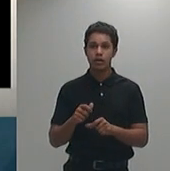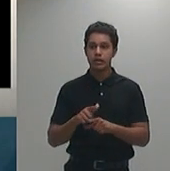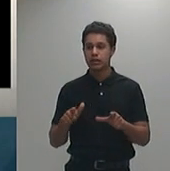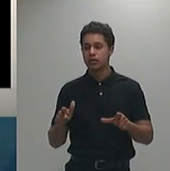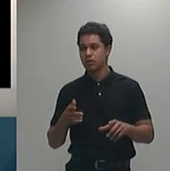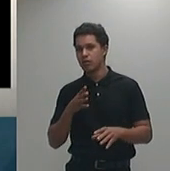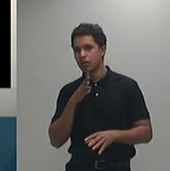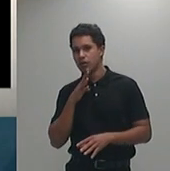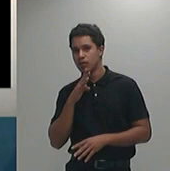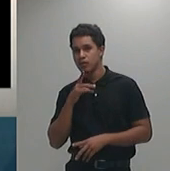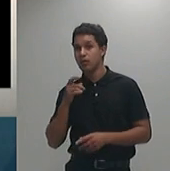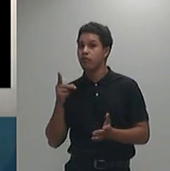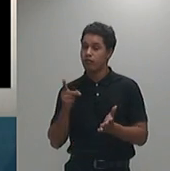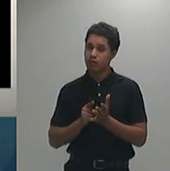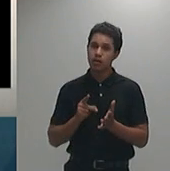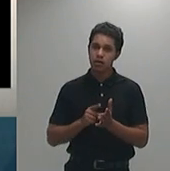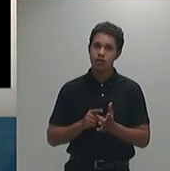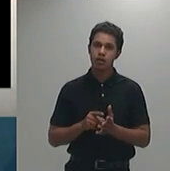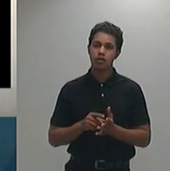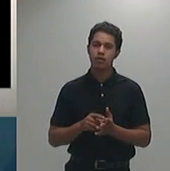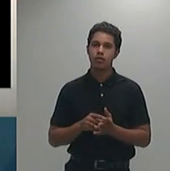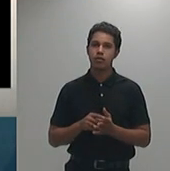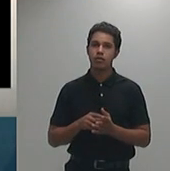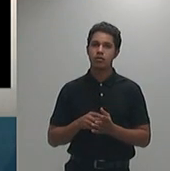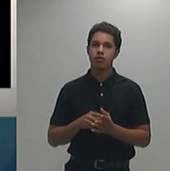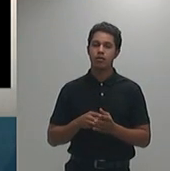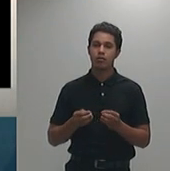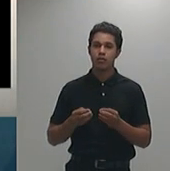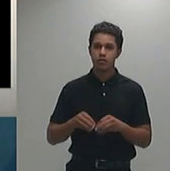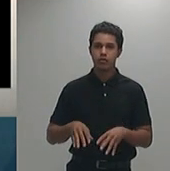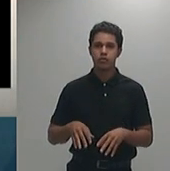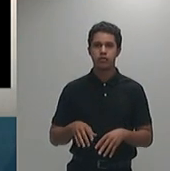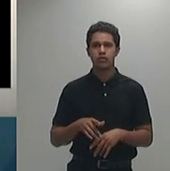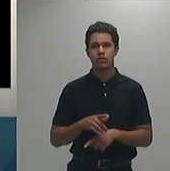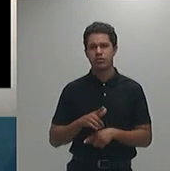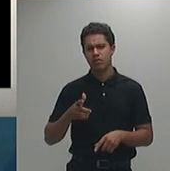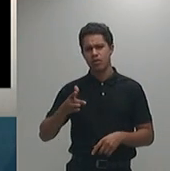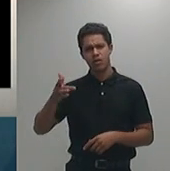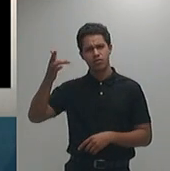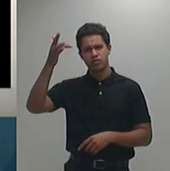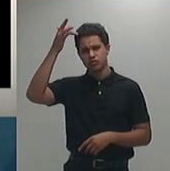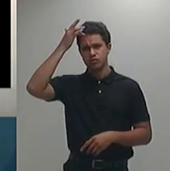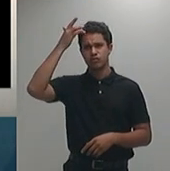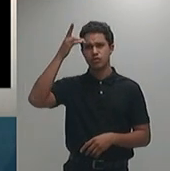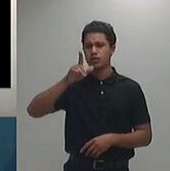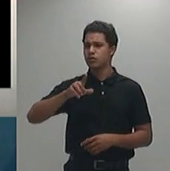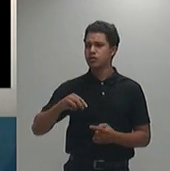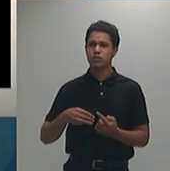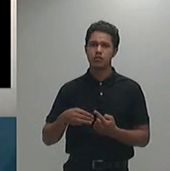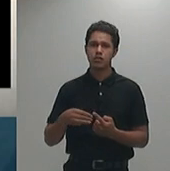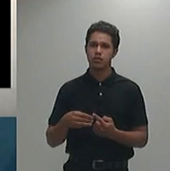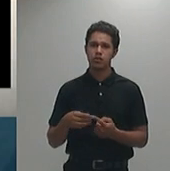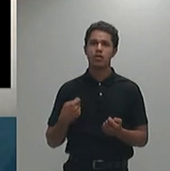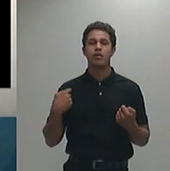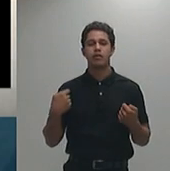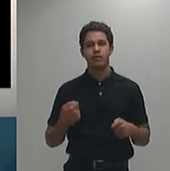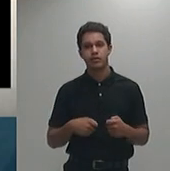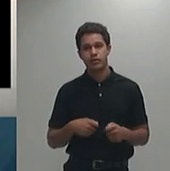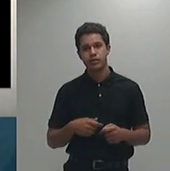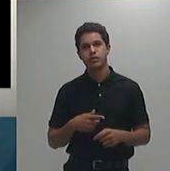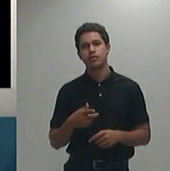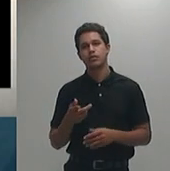verdadeiro dano à caça de Prêmios Isso é um absurdo senhores ministros e é preciso portanto que haja uma contenção